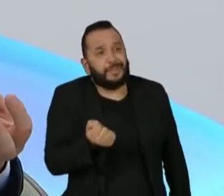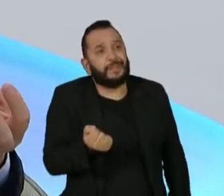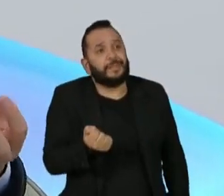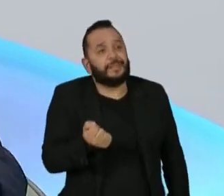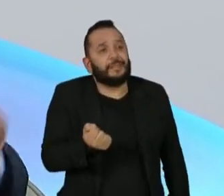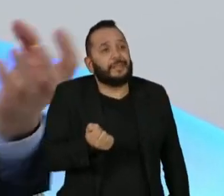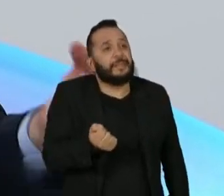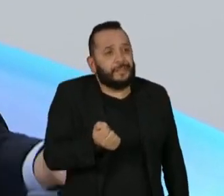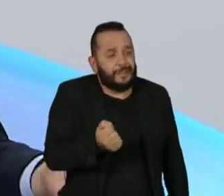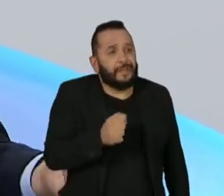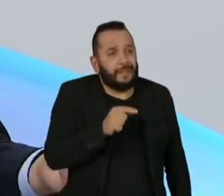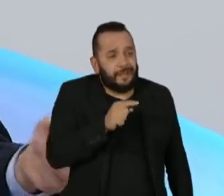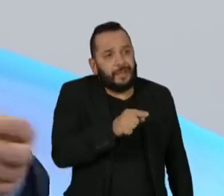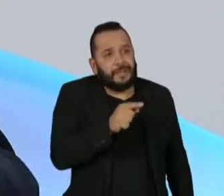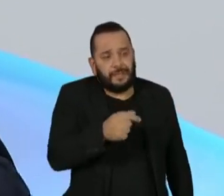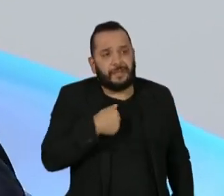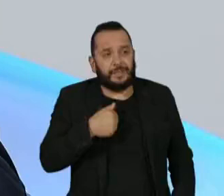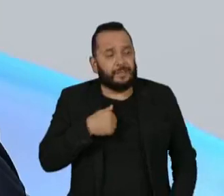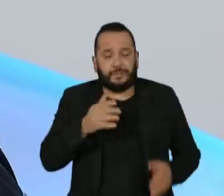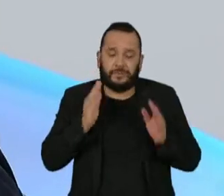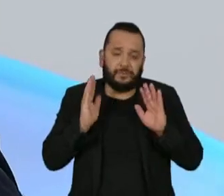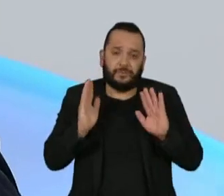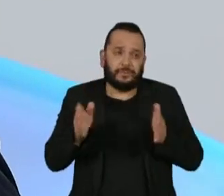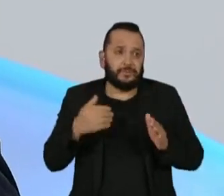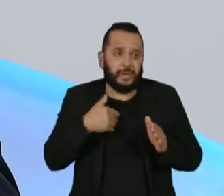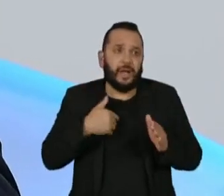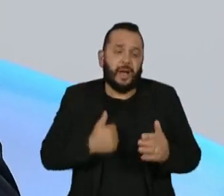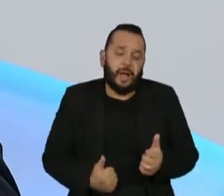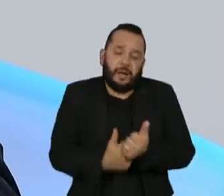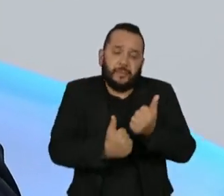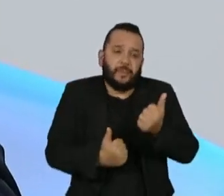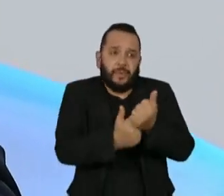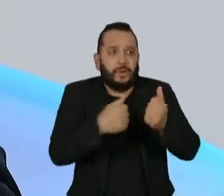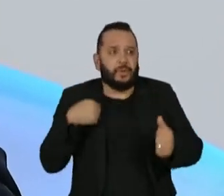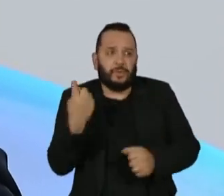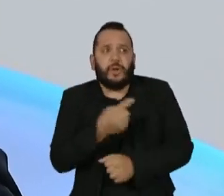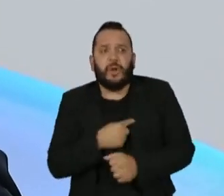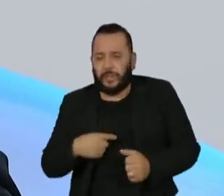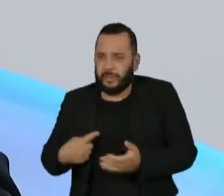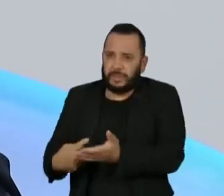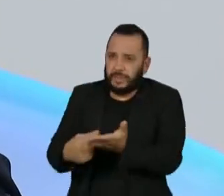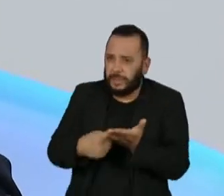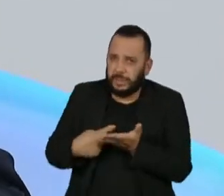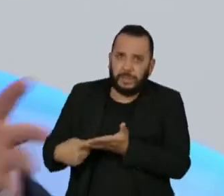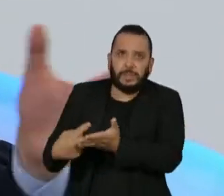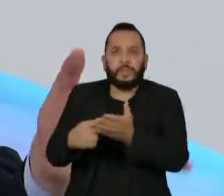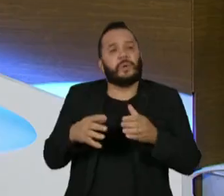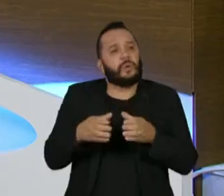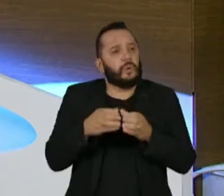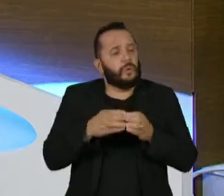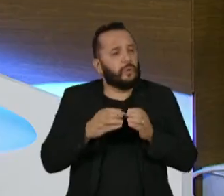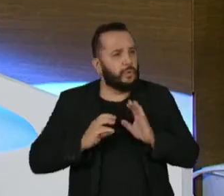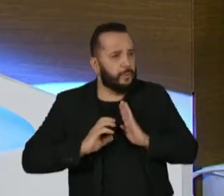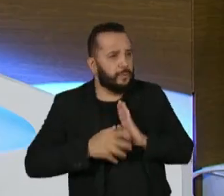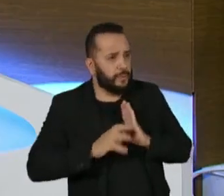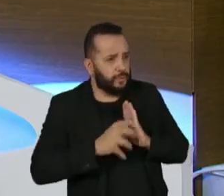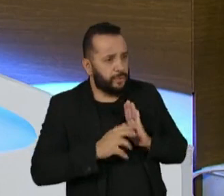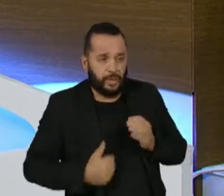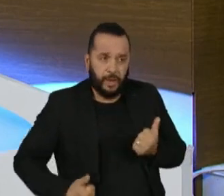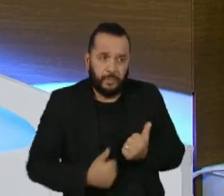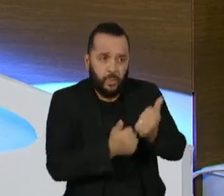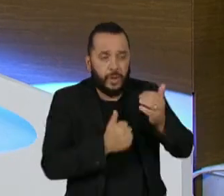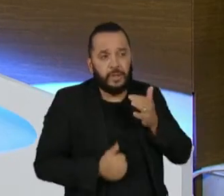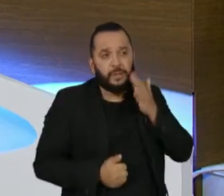o centro das outras adesões. Então, é uma caravana que nós fizemos, né, de dirigentes dos partidos que estão